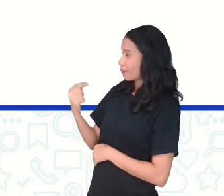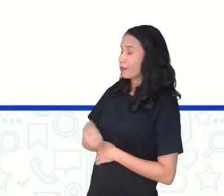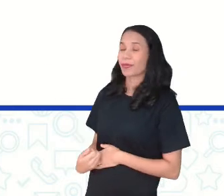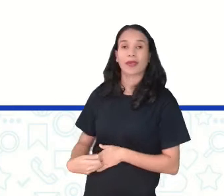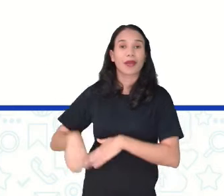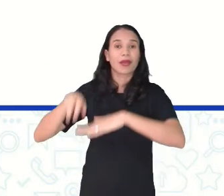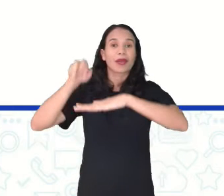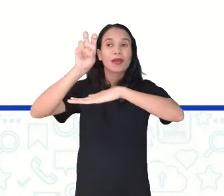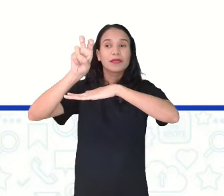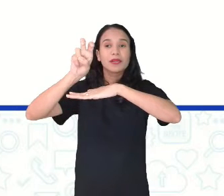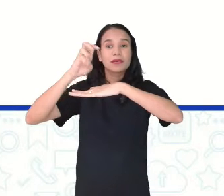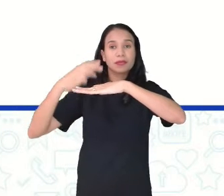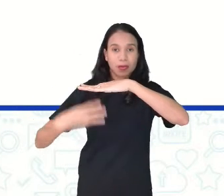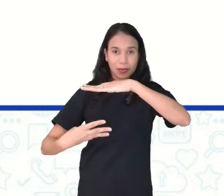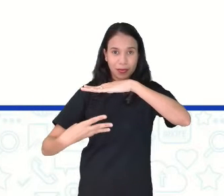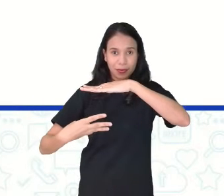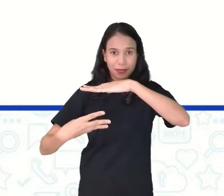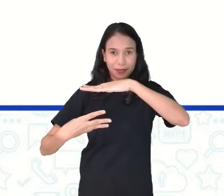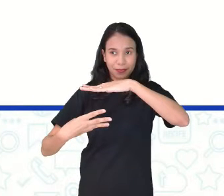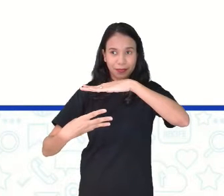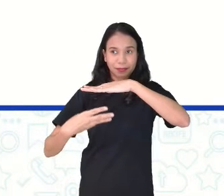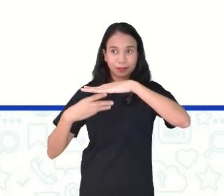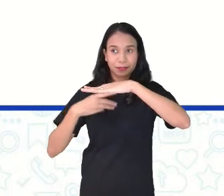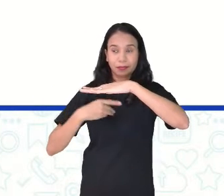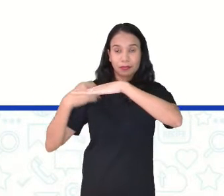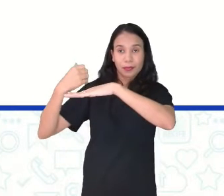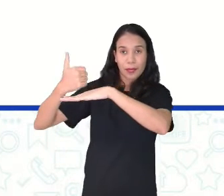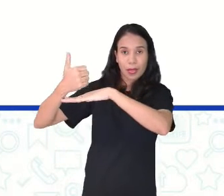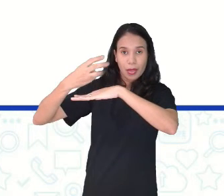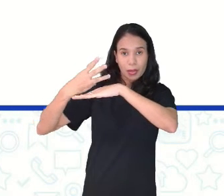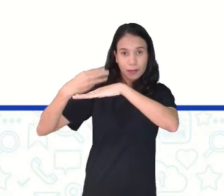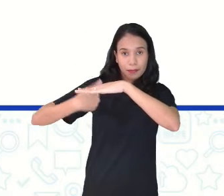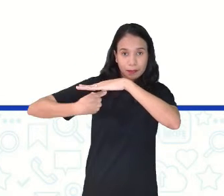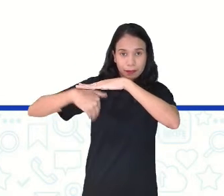ó, 5/3, coloquei também